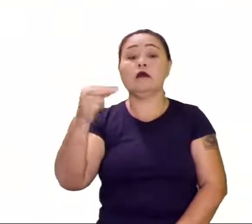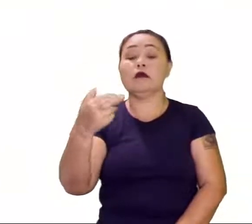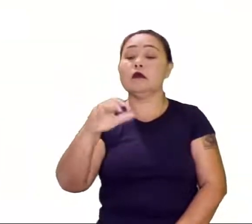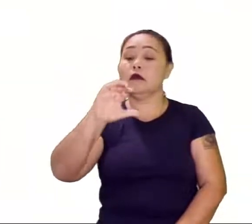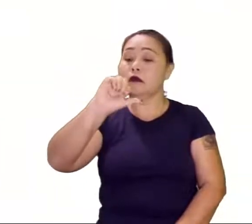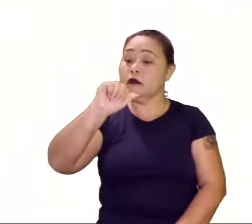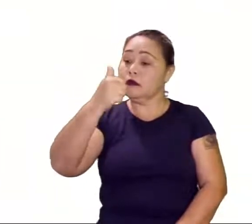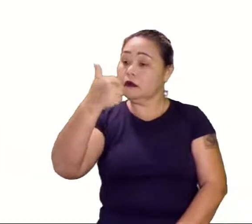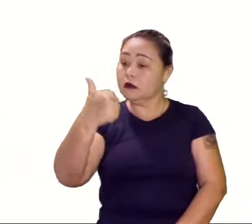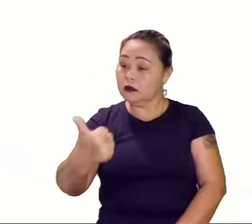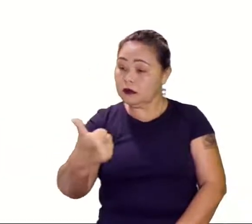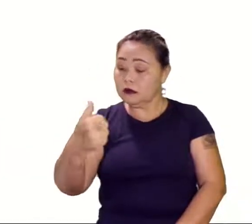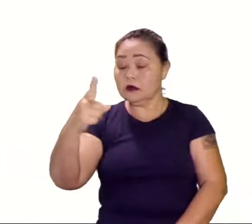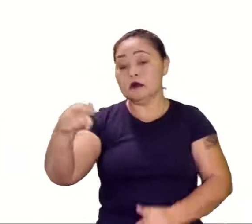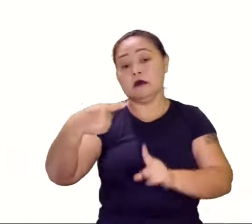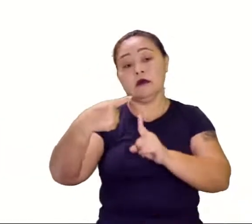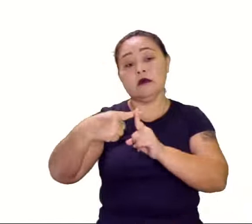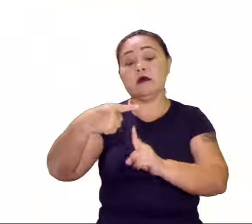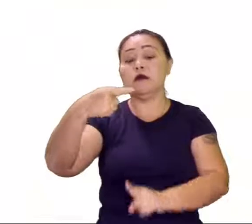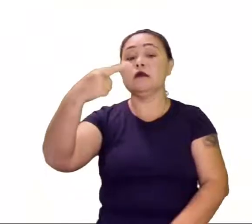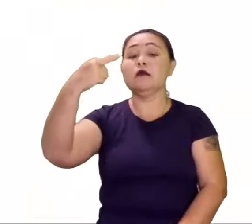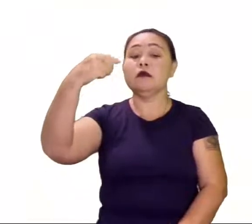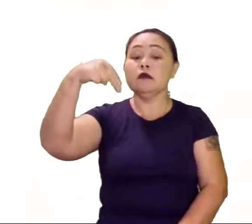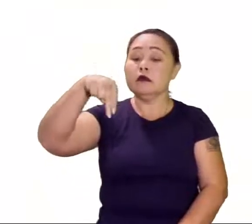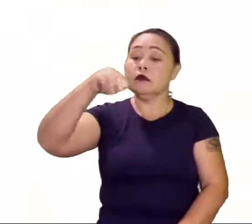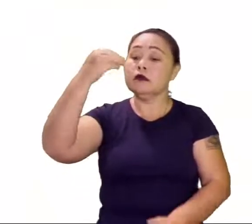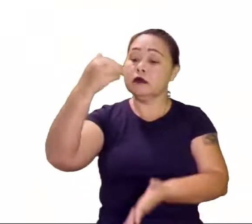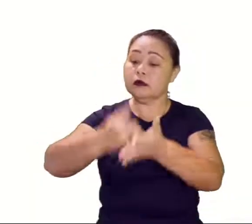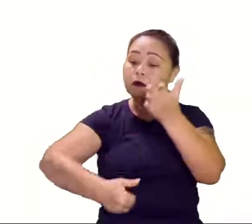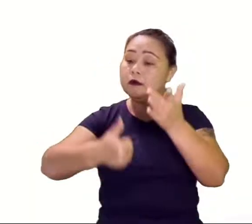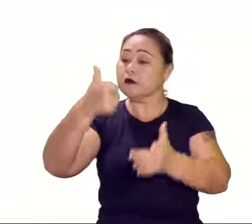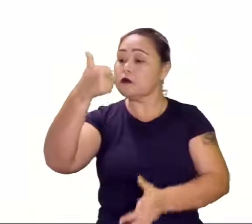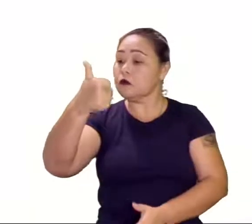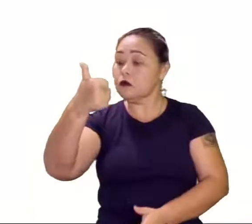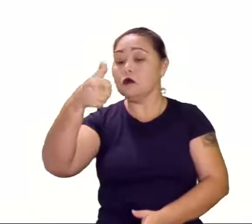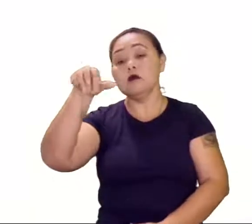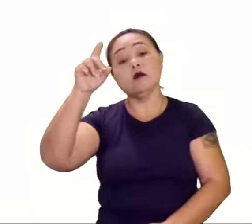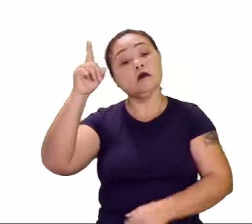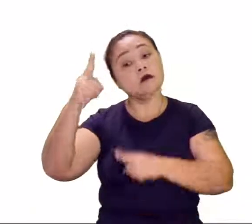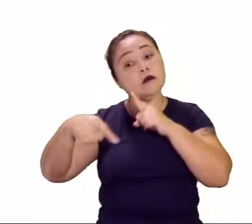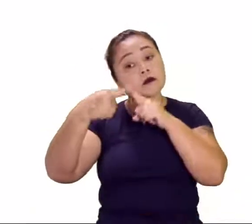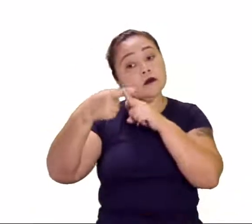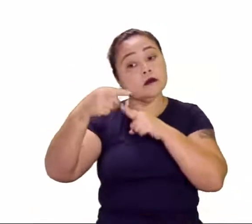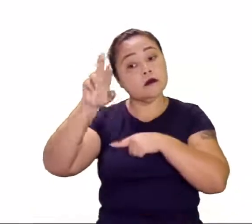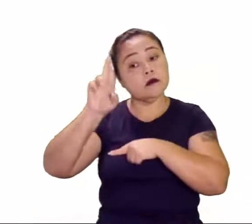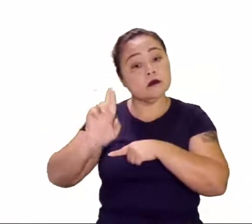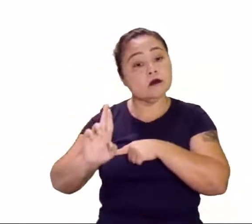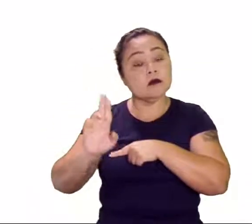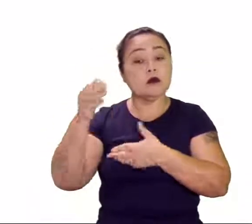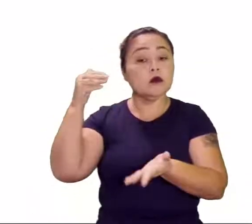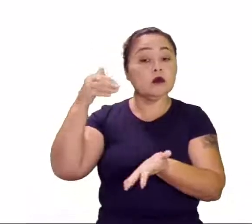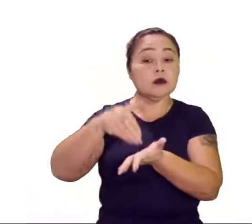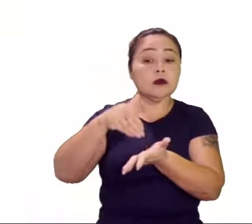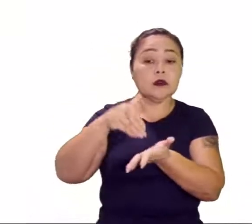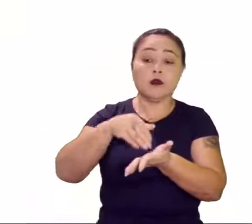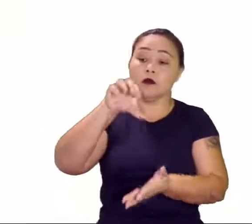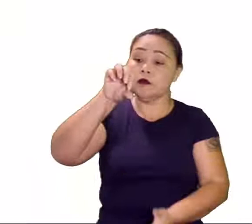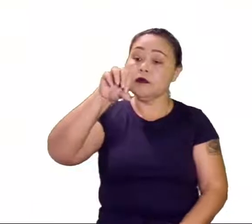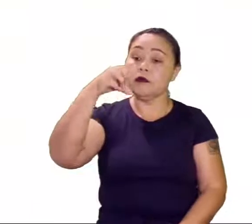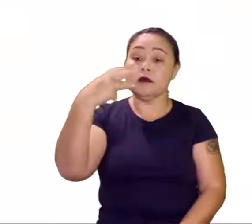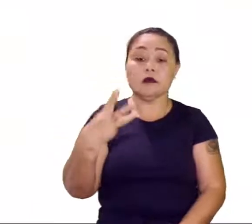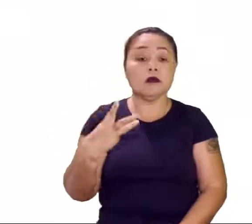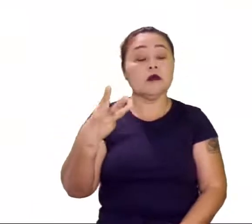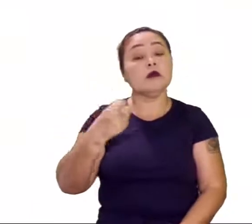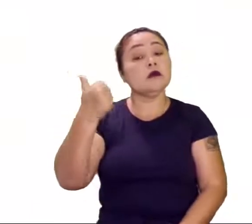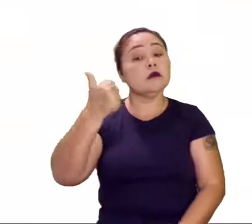1 mais n menos 1 vezes a razão. Quem é o último termo? 93. Quem é o primeiro?